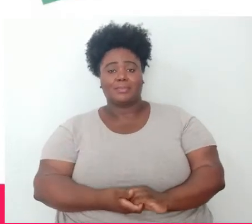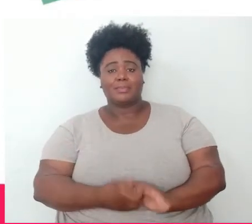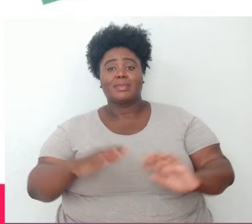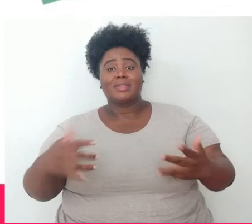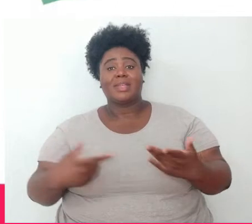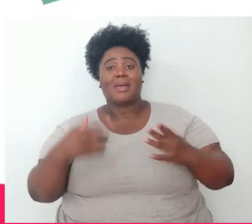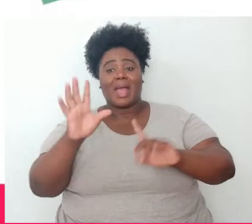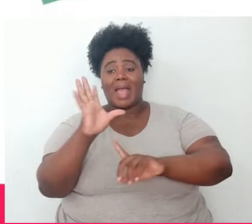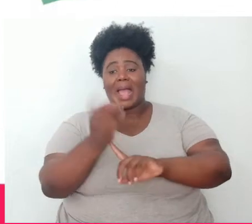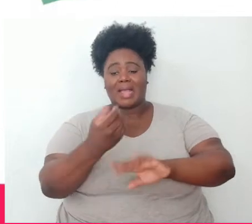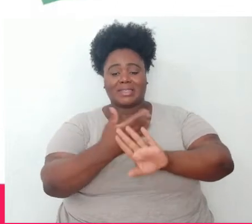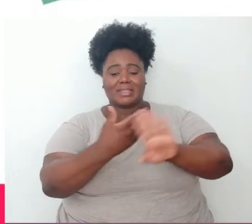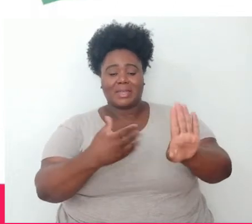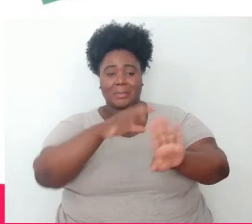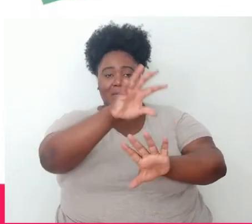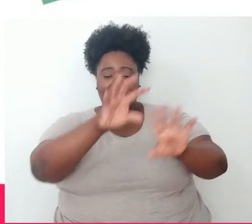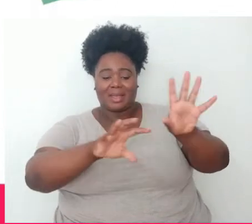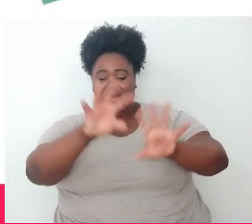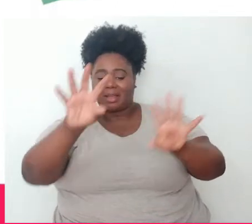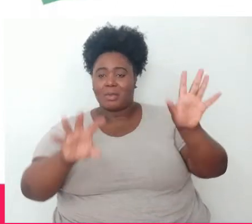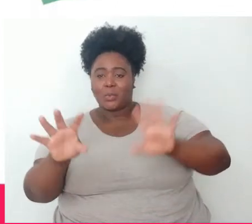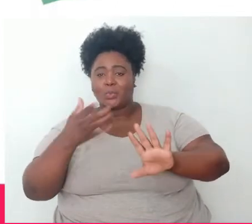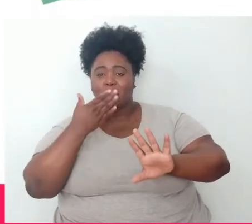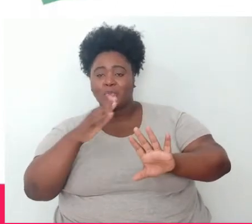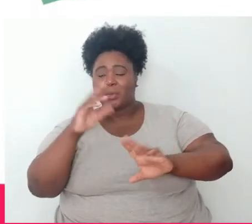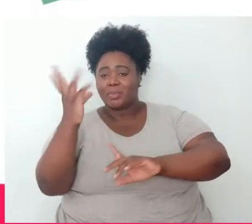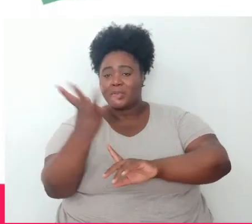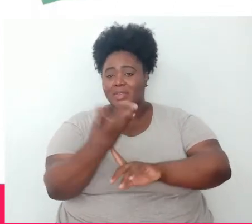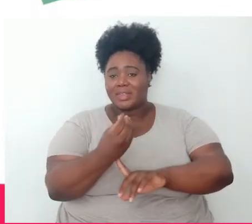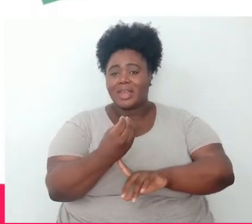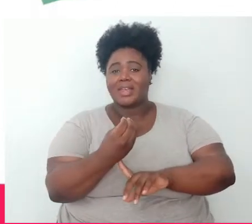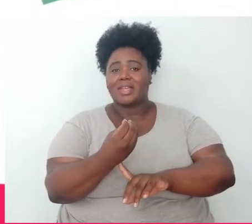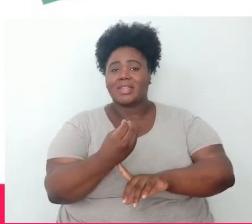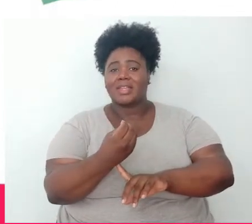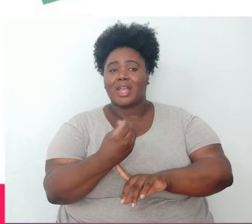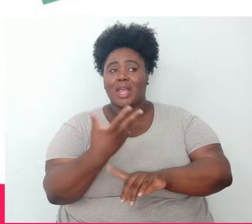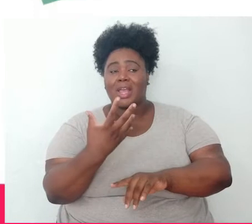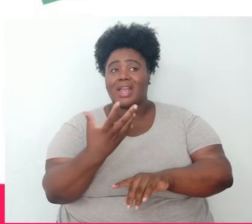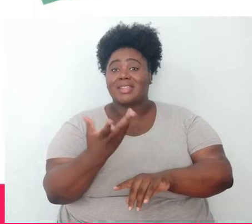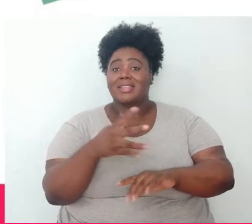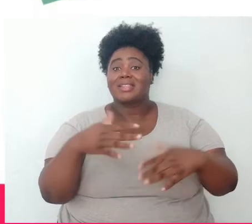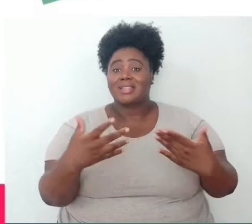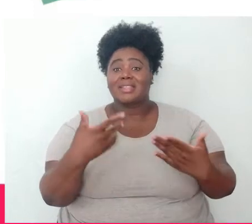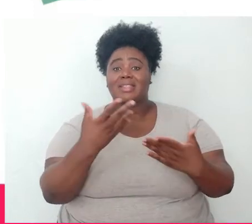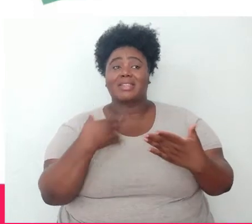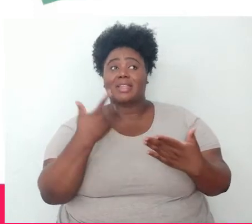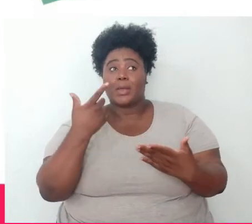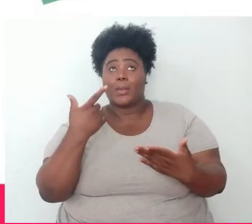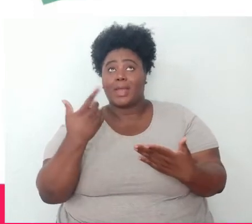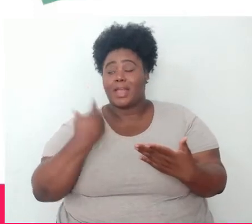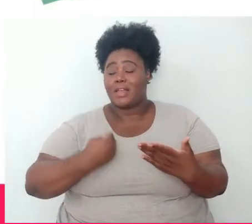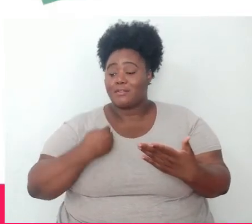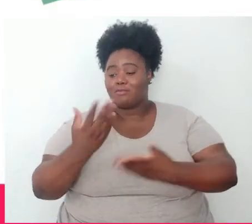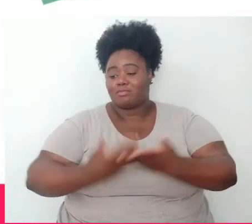se separa os gêneros artísticos, né? Lidar com artistas que borram as